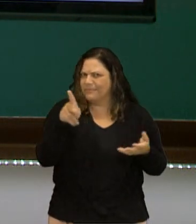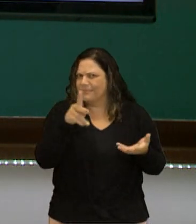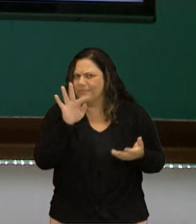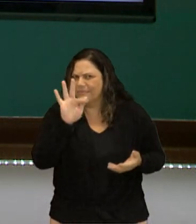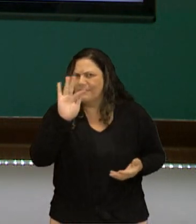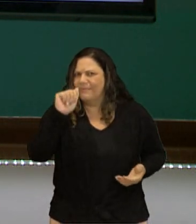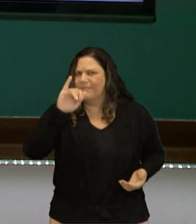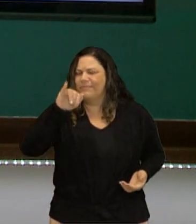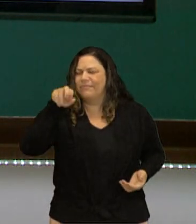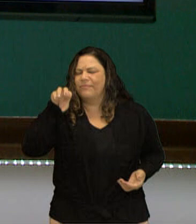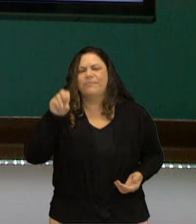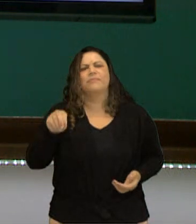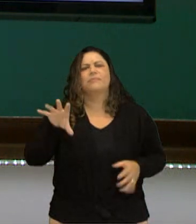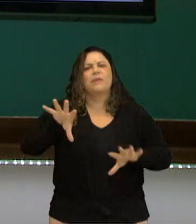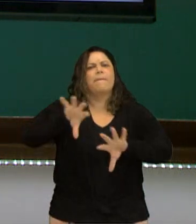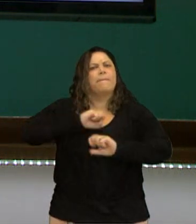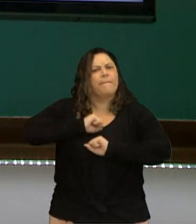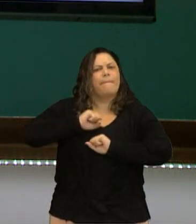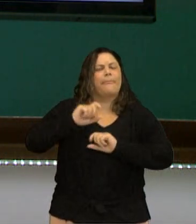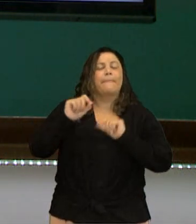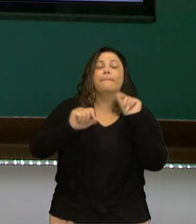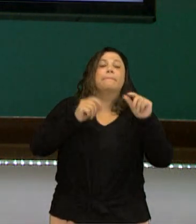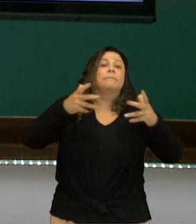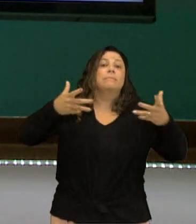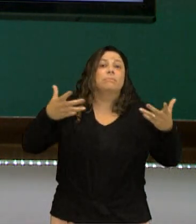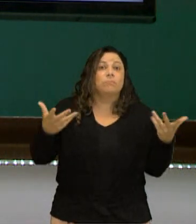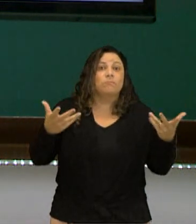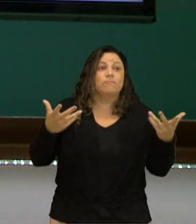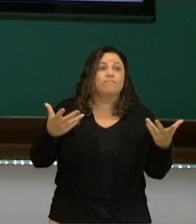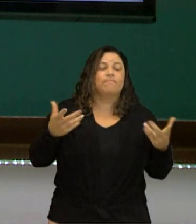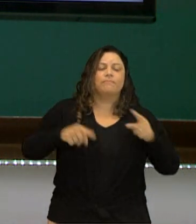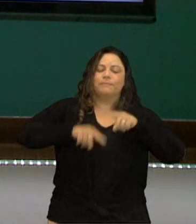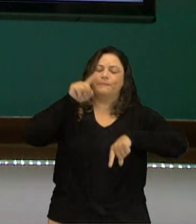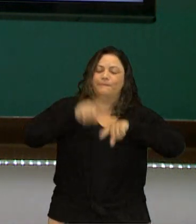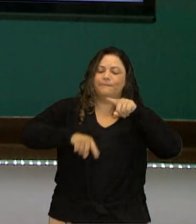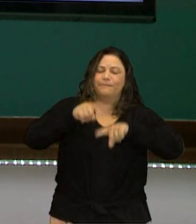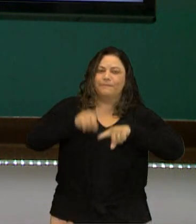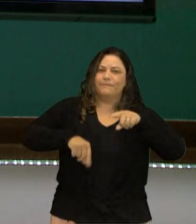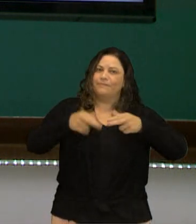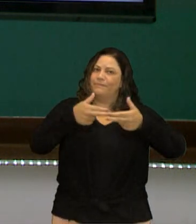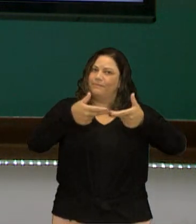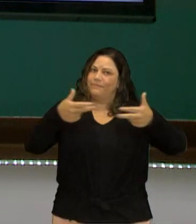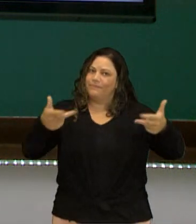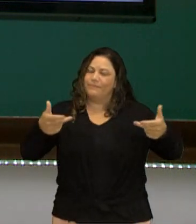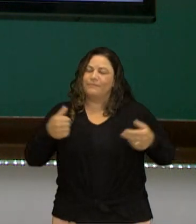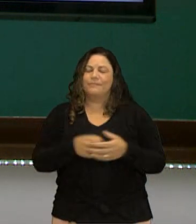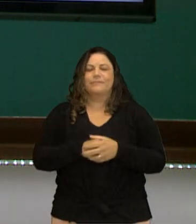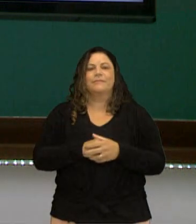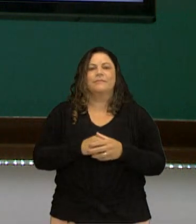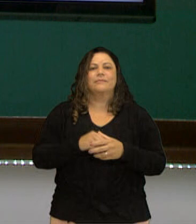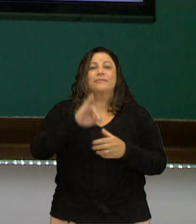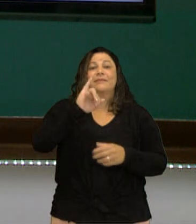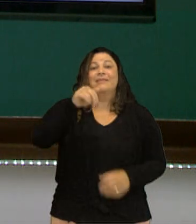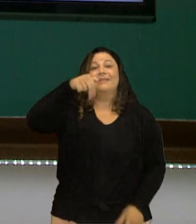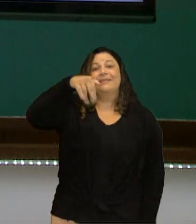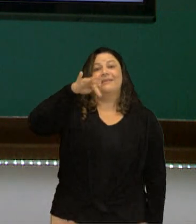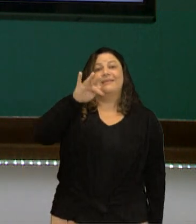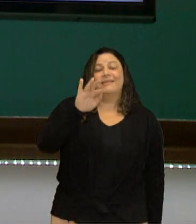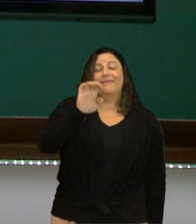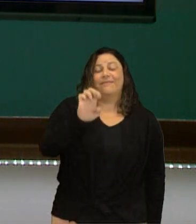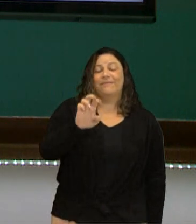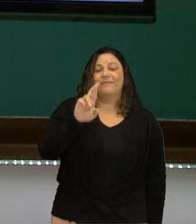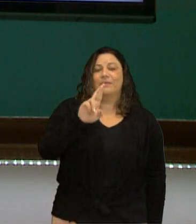tétano? Ele está associado a materiais, objetos enferrujados. Quando esse objeto